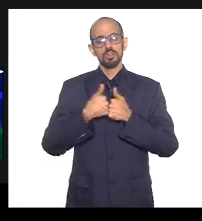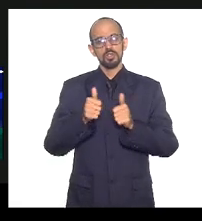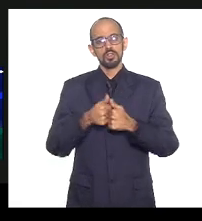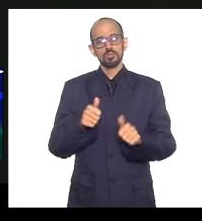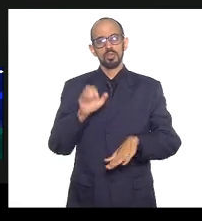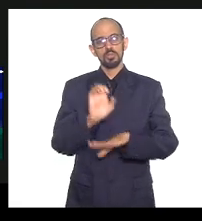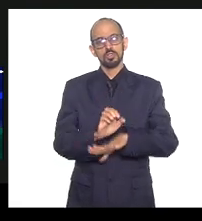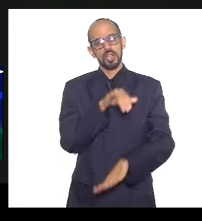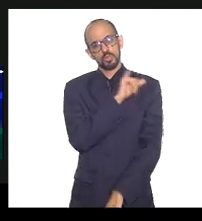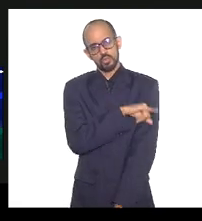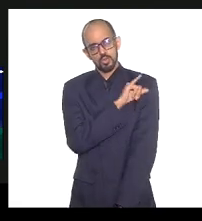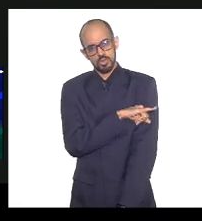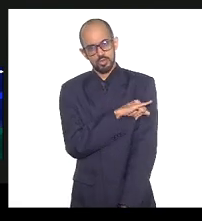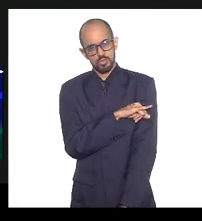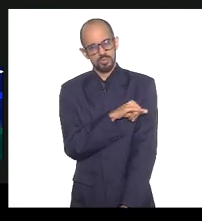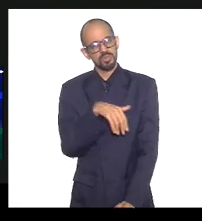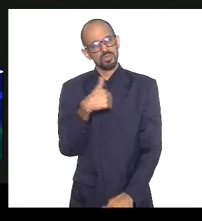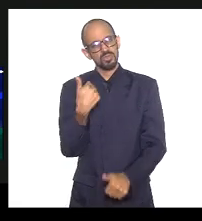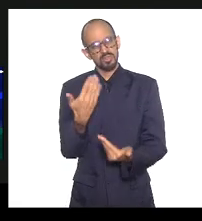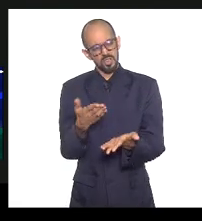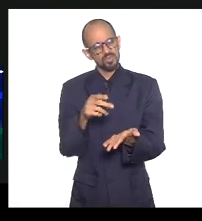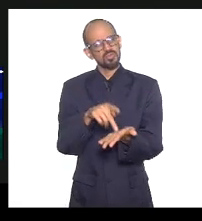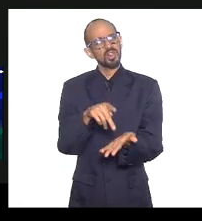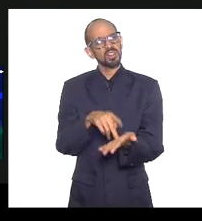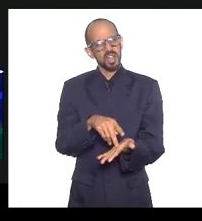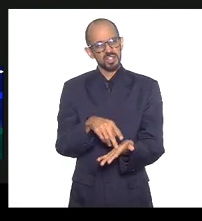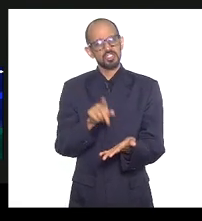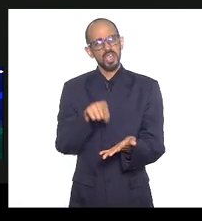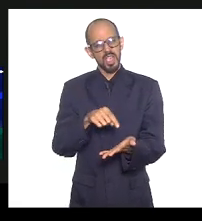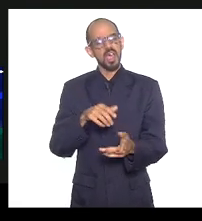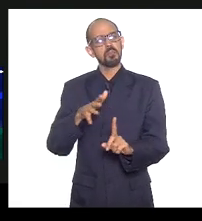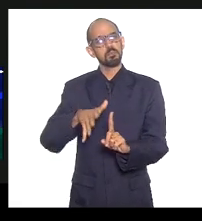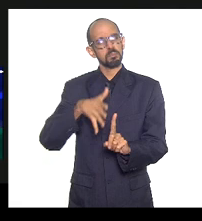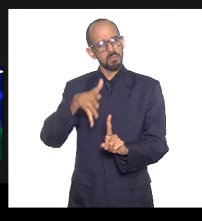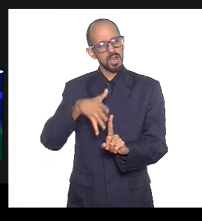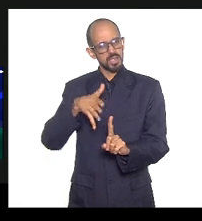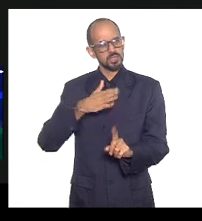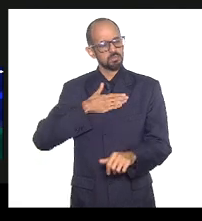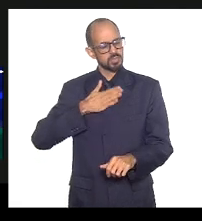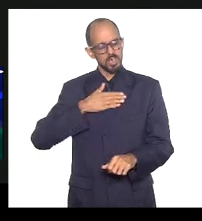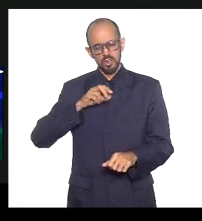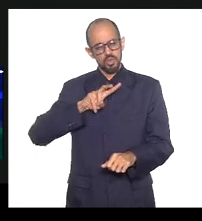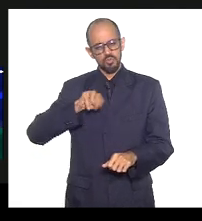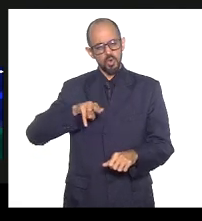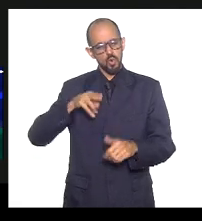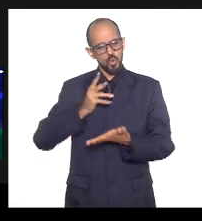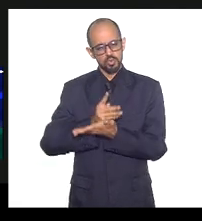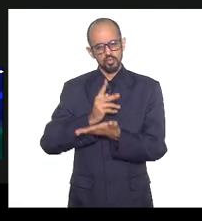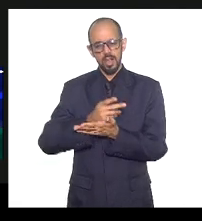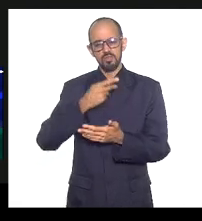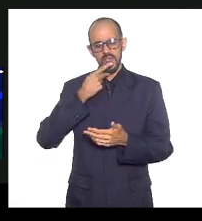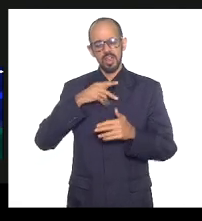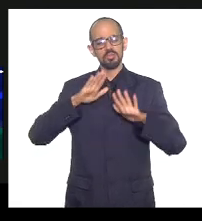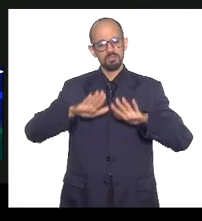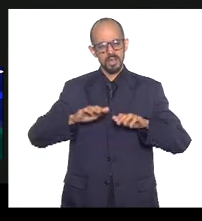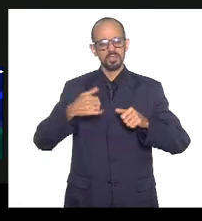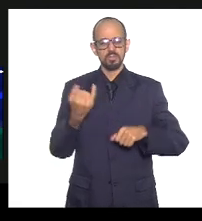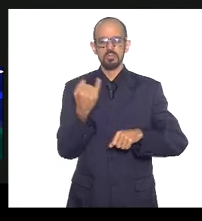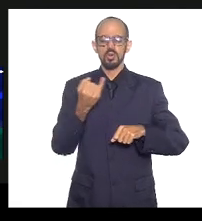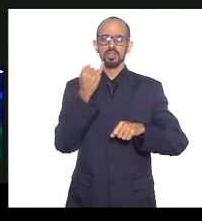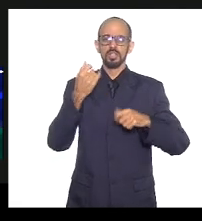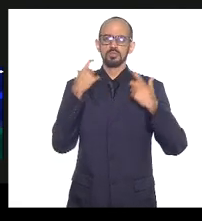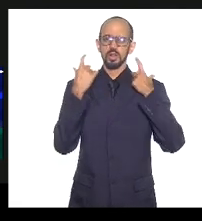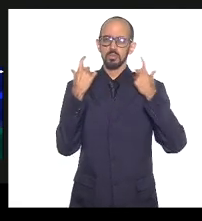estado do Rio de Janeiro então realmente era isso que eu queria colocar não vou me estender mais mas eu gostaria de colocar isso como uma